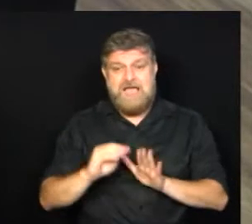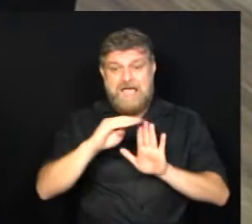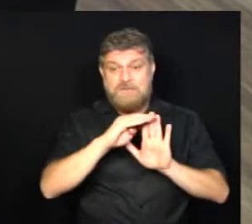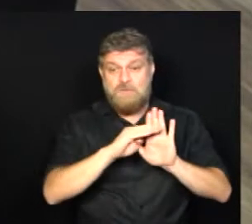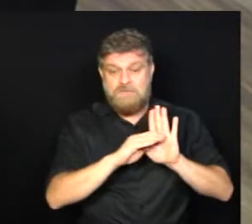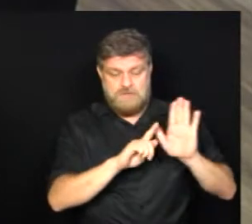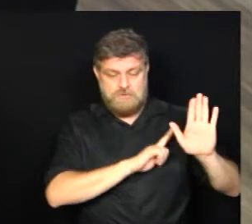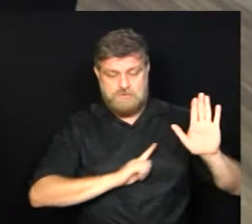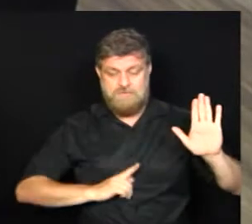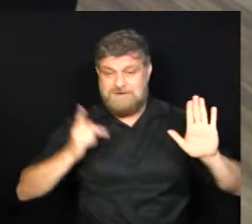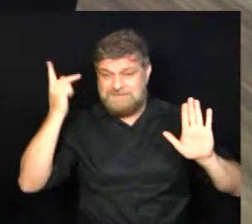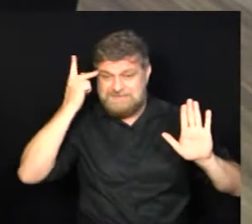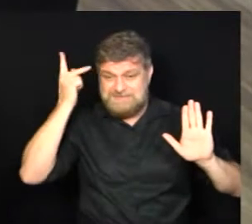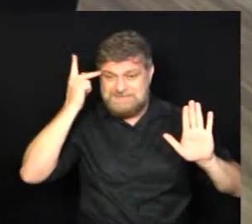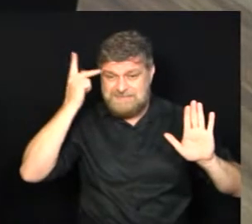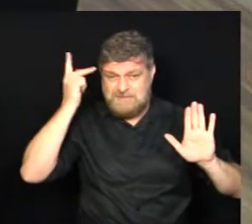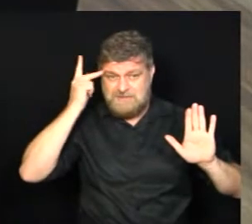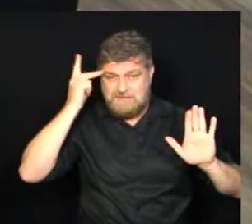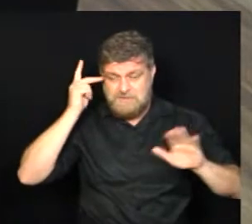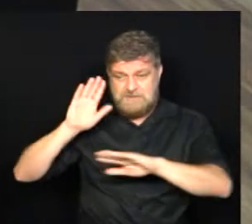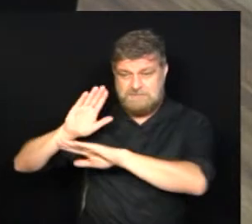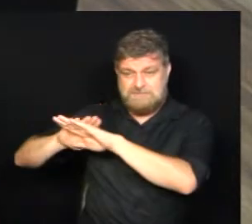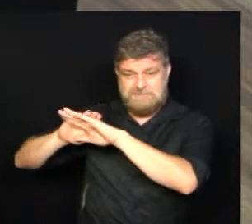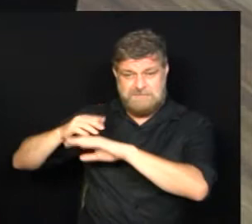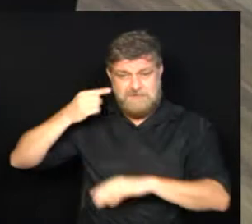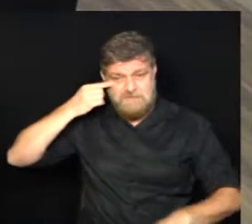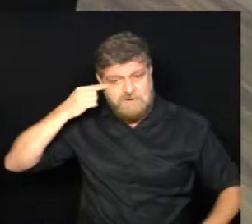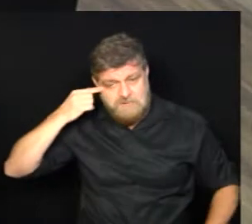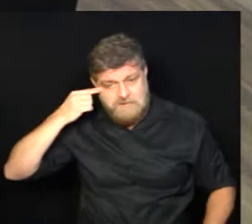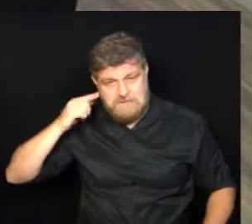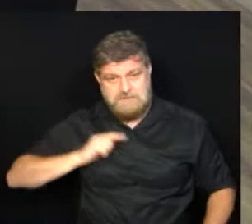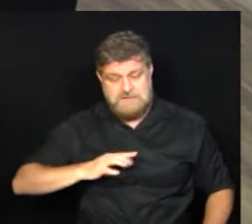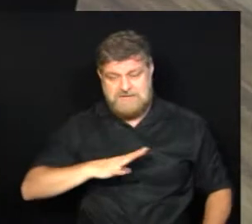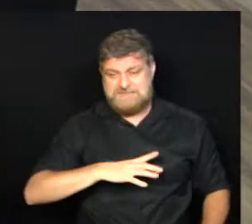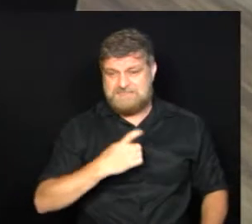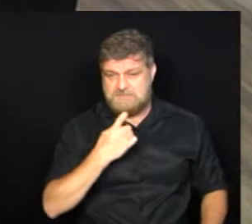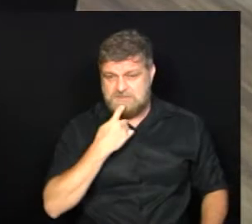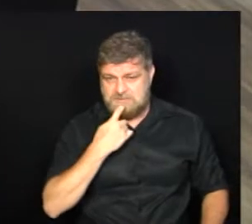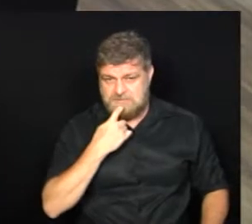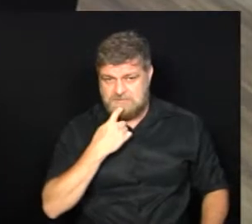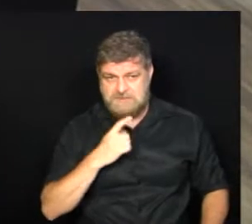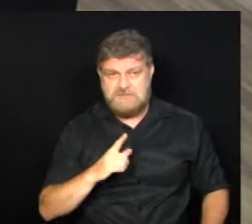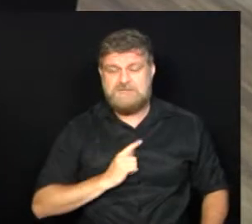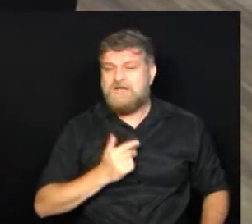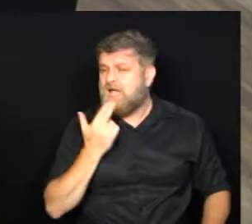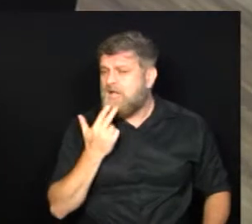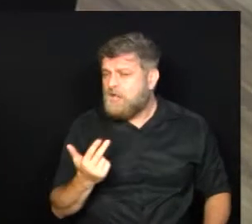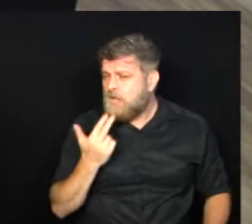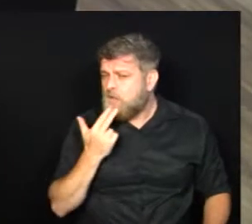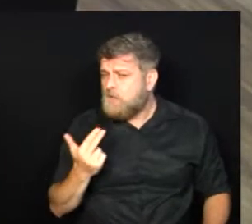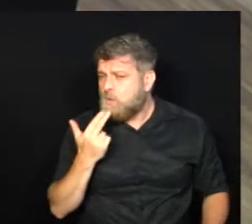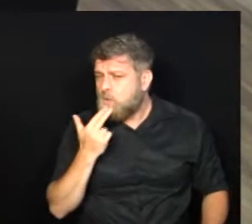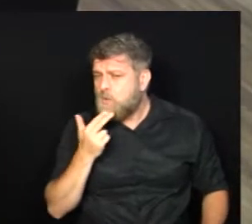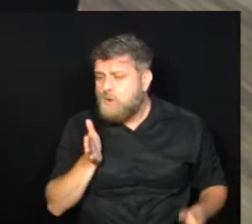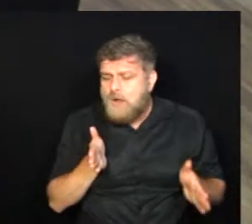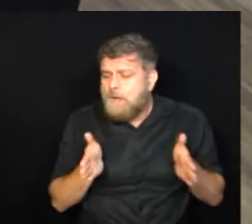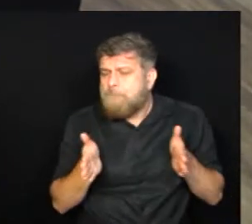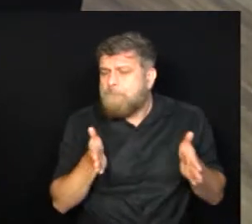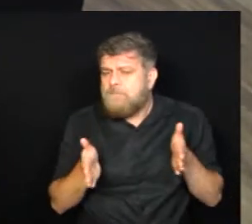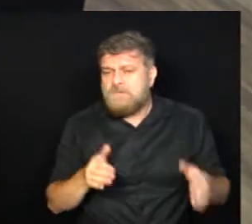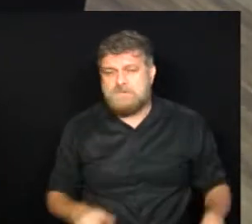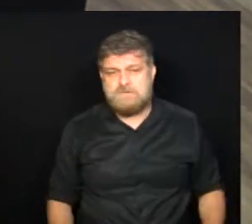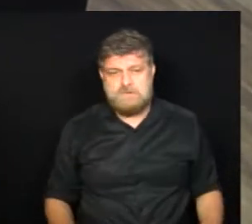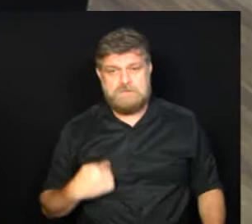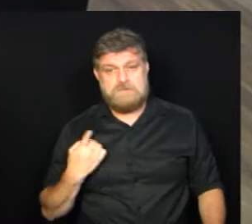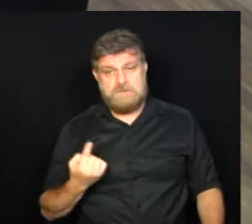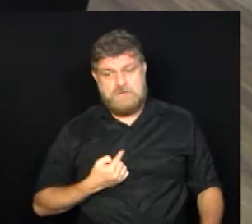Paulo, realizado pelo governo do estado de São Paulo. A cidade de Campinas, que cor que está, em que fase que está? De